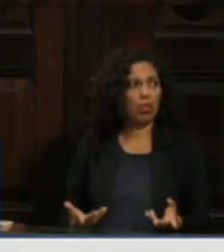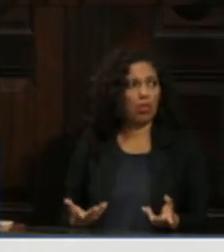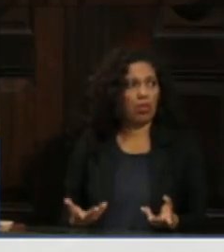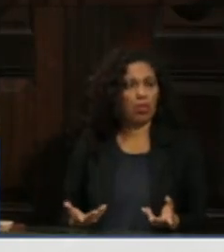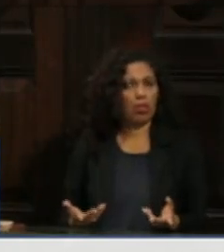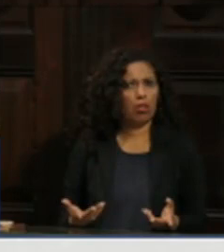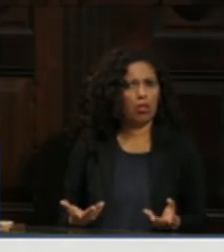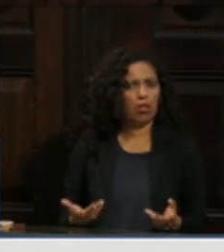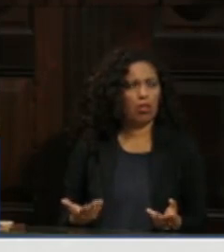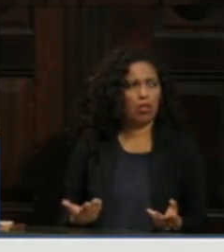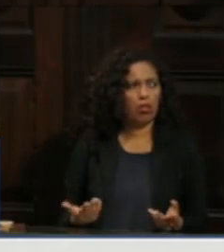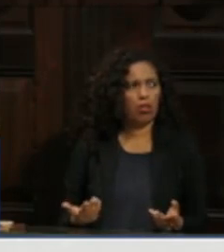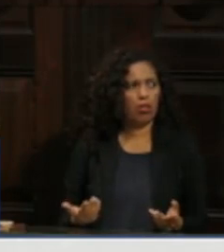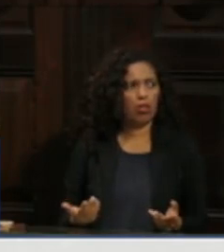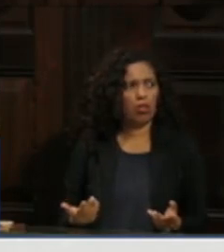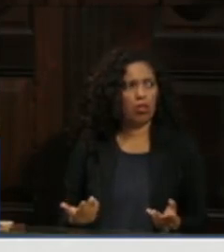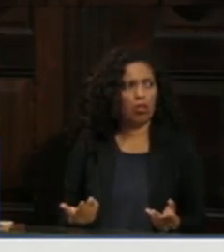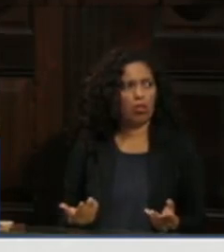quisessem interromper,